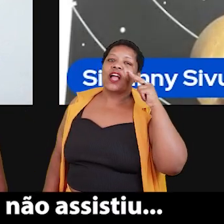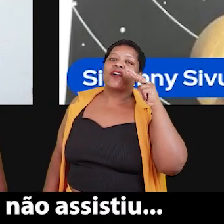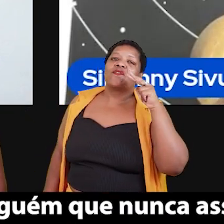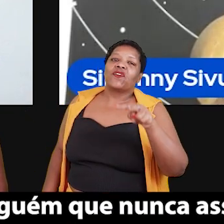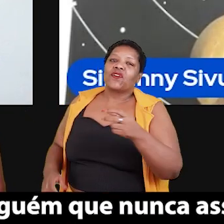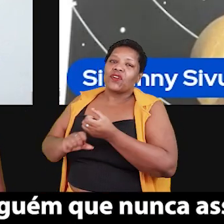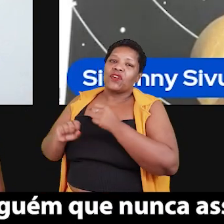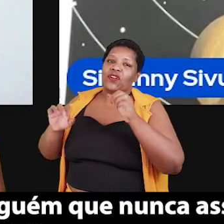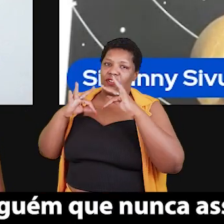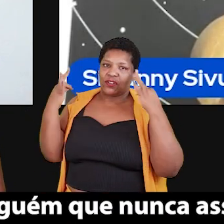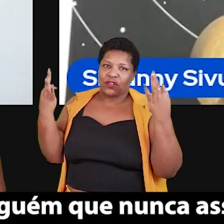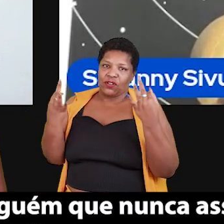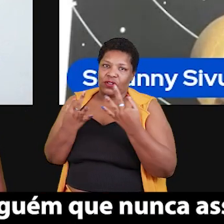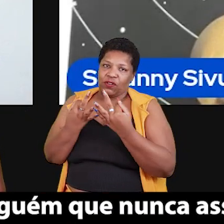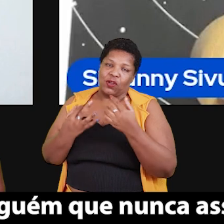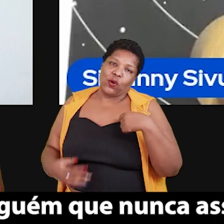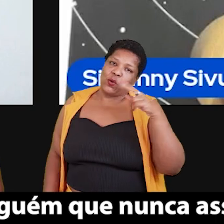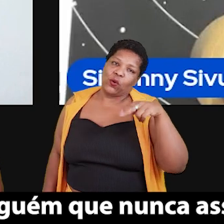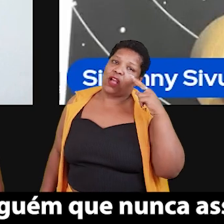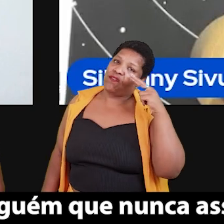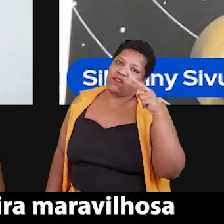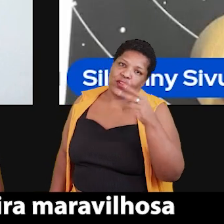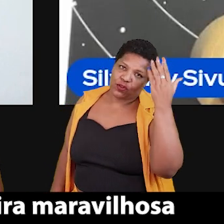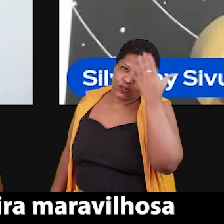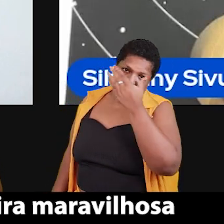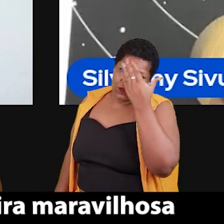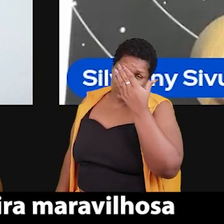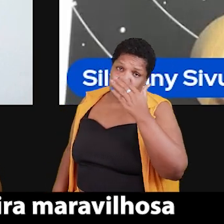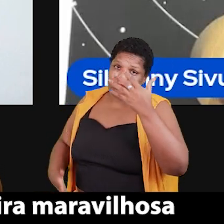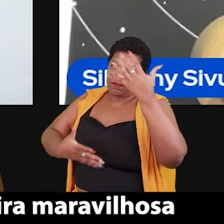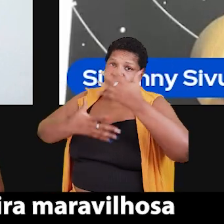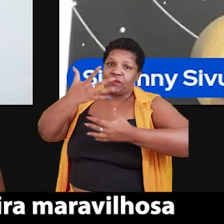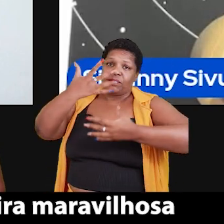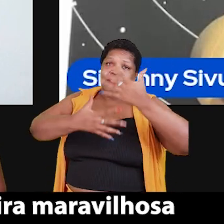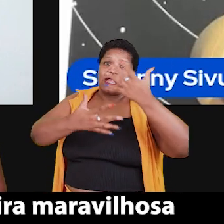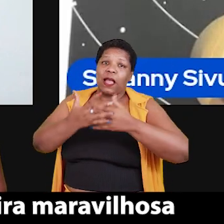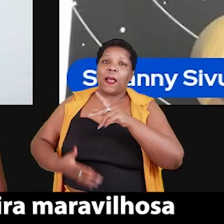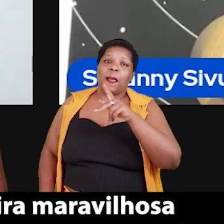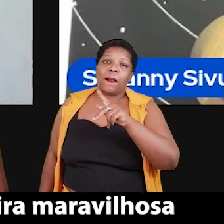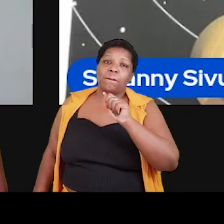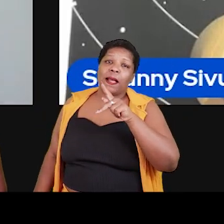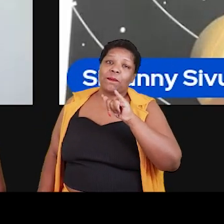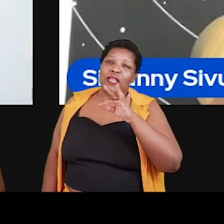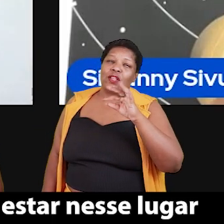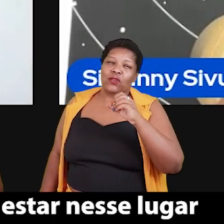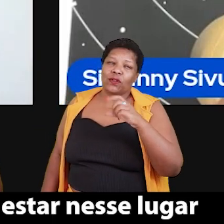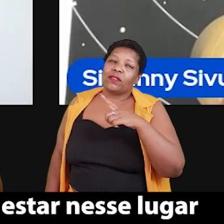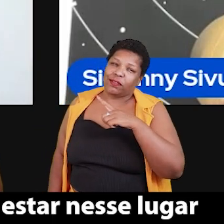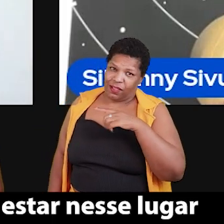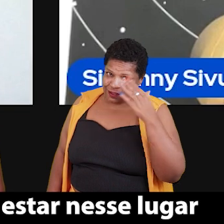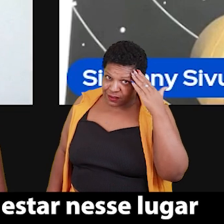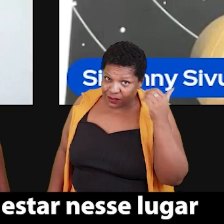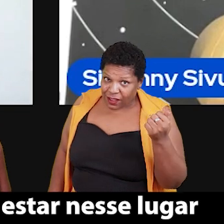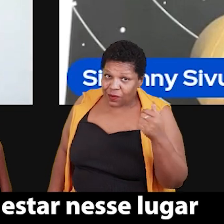Família, não conhece ninguém que nunca assistiu. Então, e que fora a carreira maravilhosa que o Papito tem, sabe assim? Então,